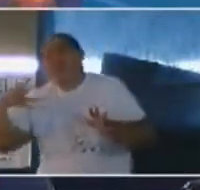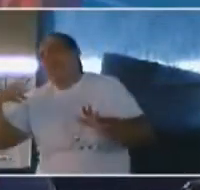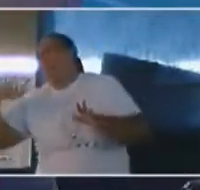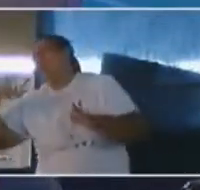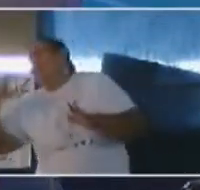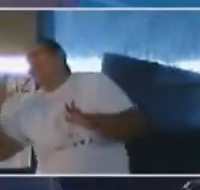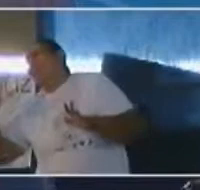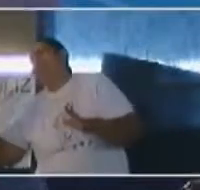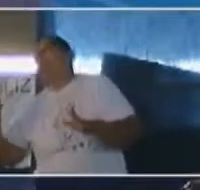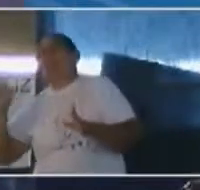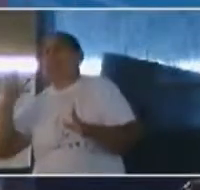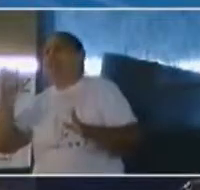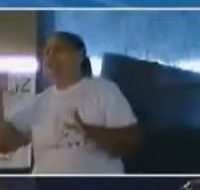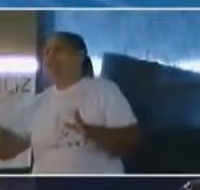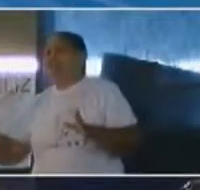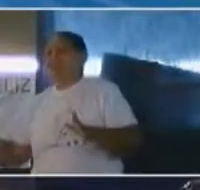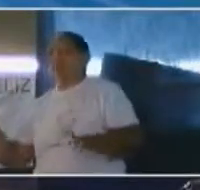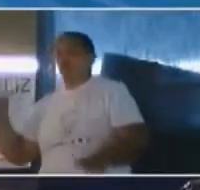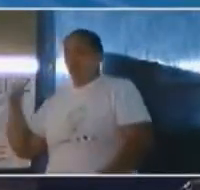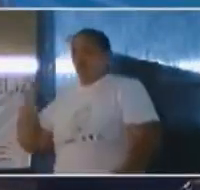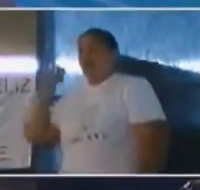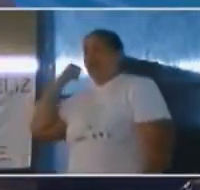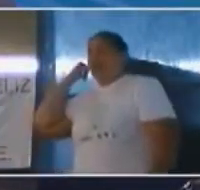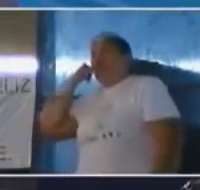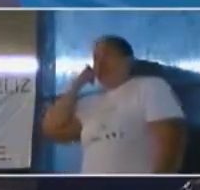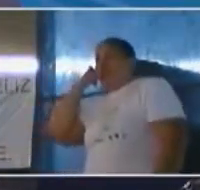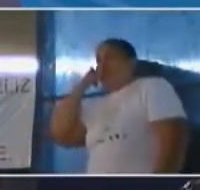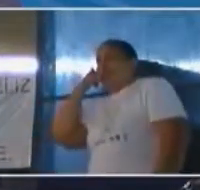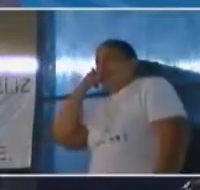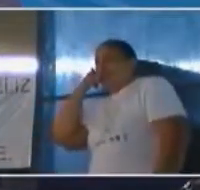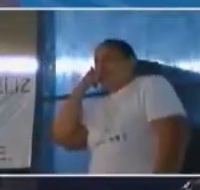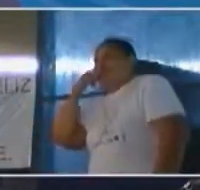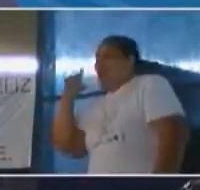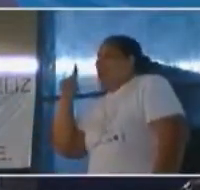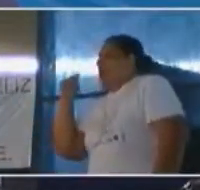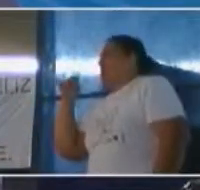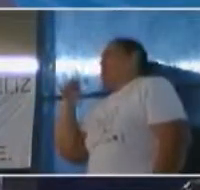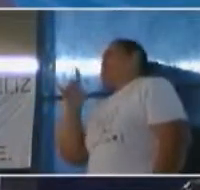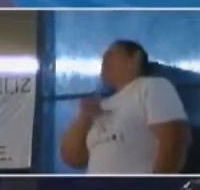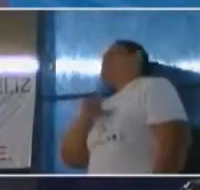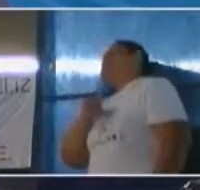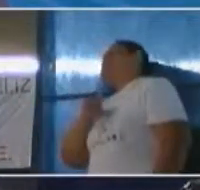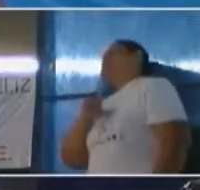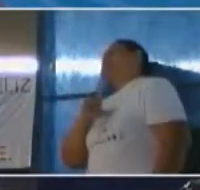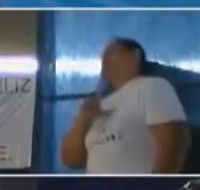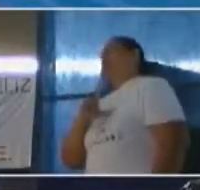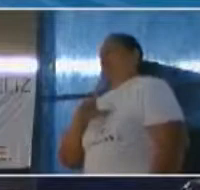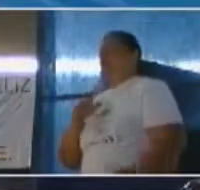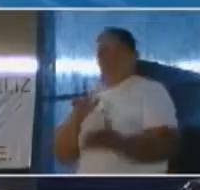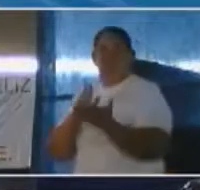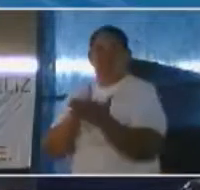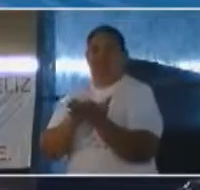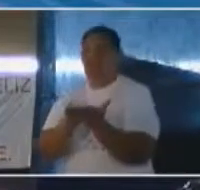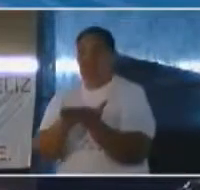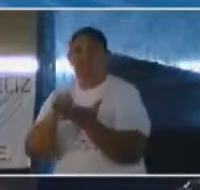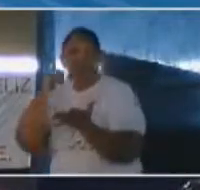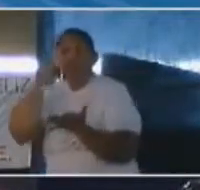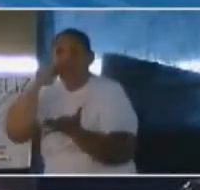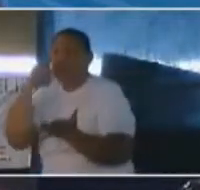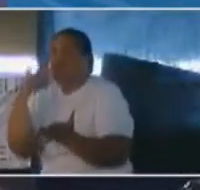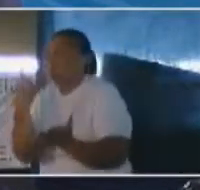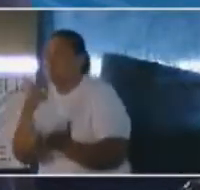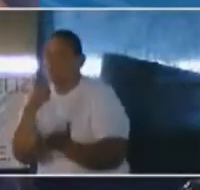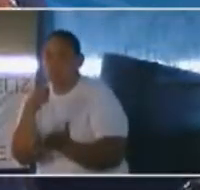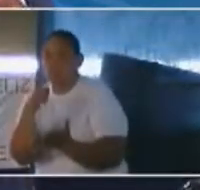tinha telefone fixo. Celular sequer havia sido inventado. Muita gente se comunicava por